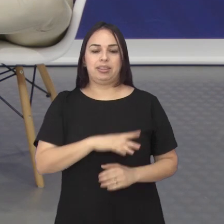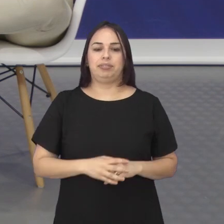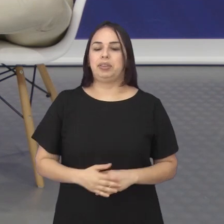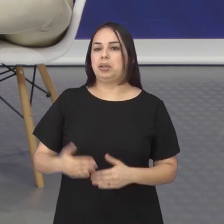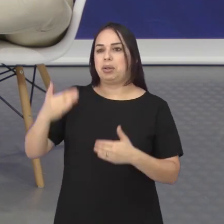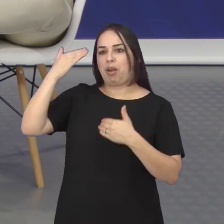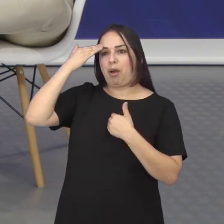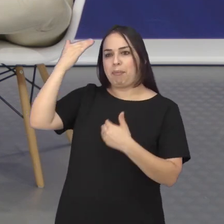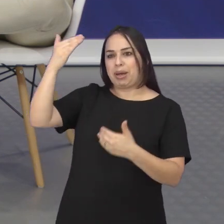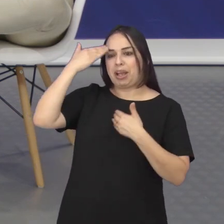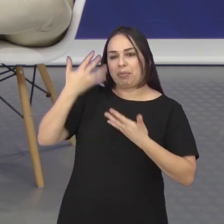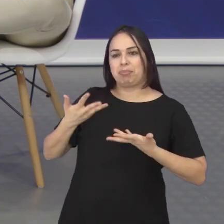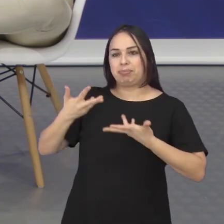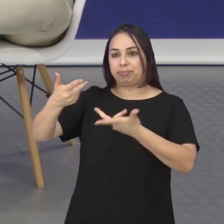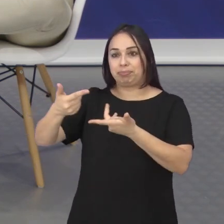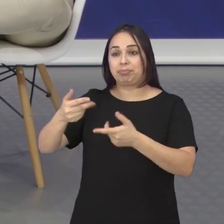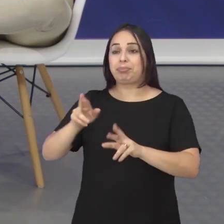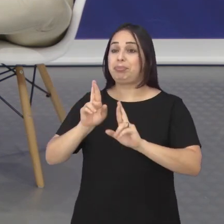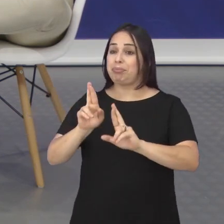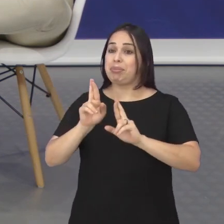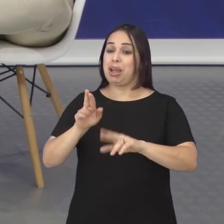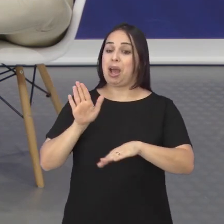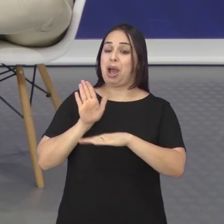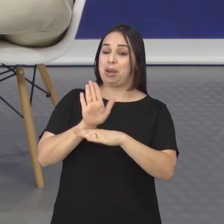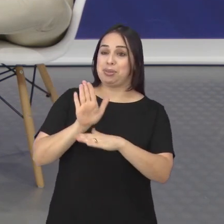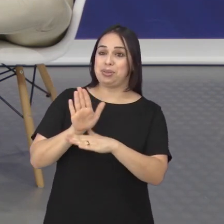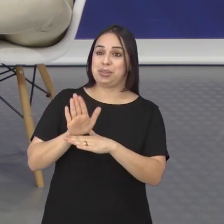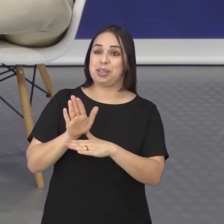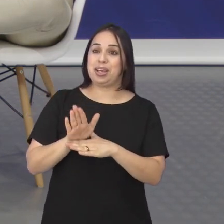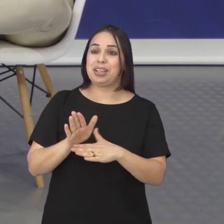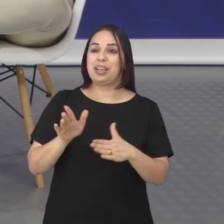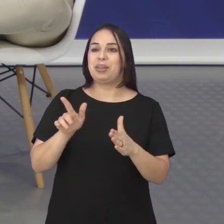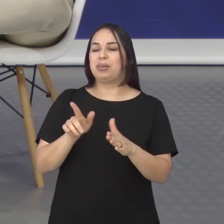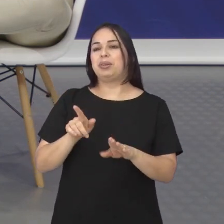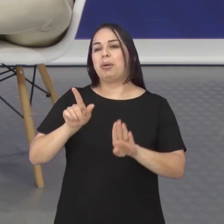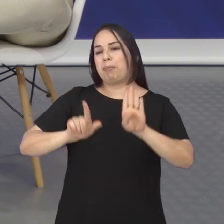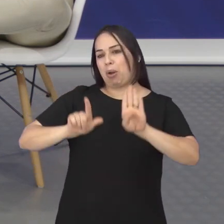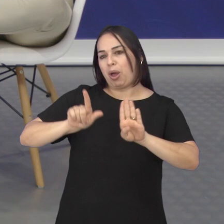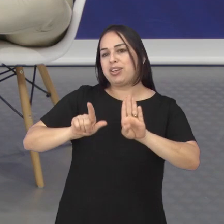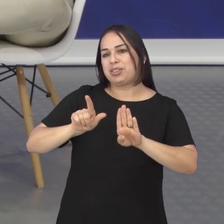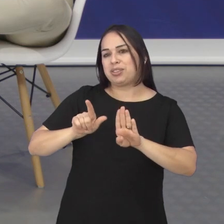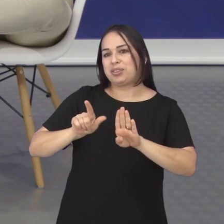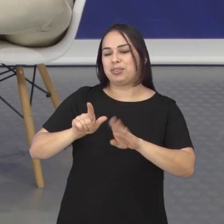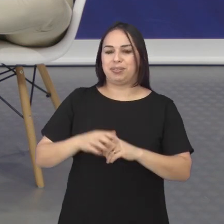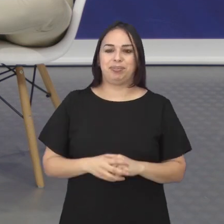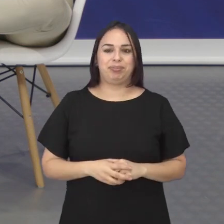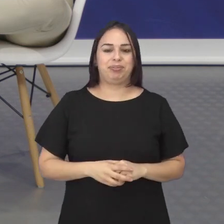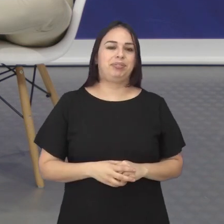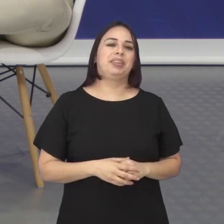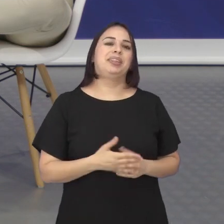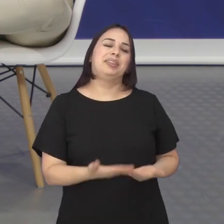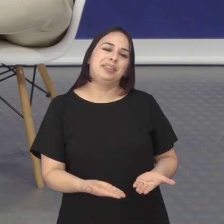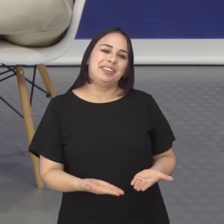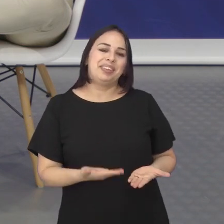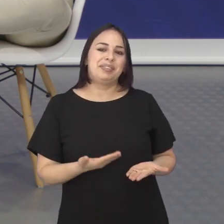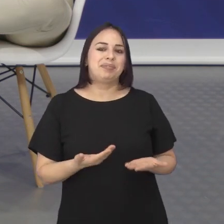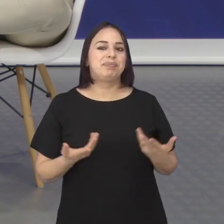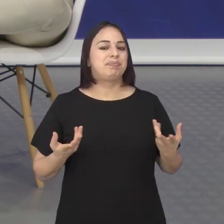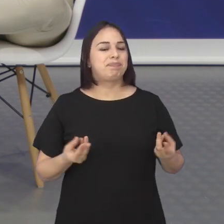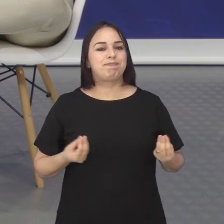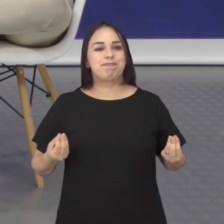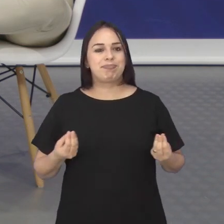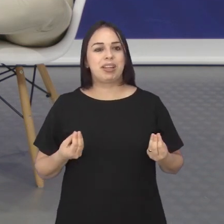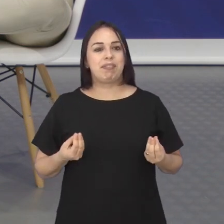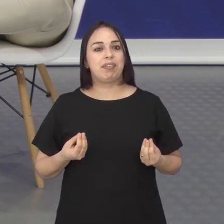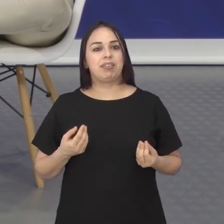bem-vindo, Thiago. Muito obrigado pelo convite. Espero contribuir aqui nesse boletim legislativo. Beleza,